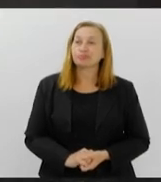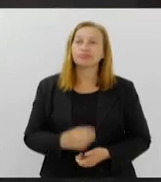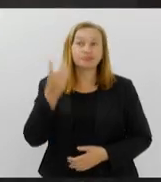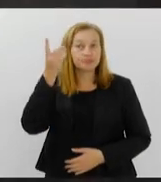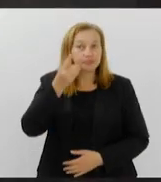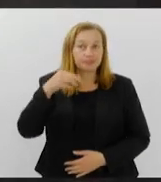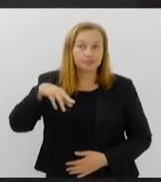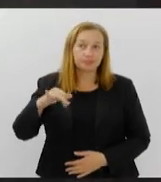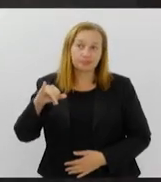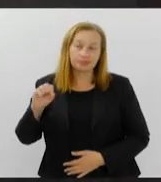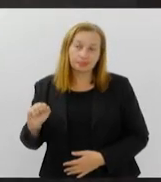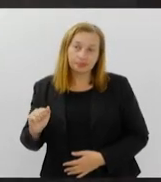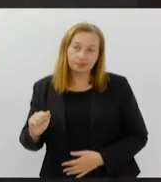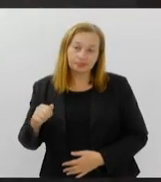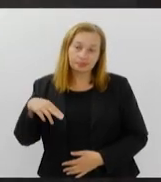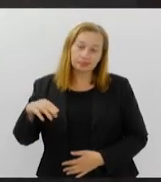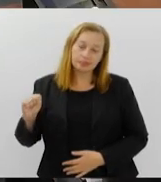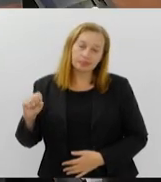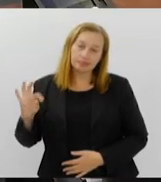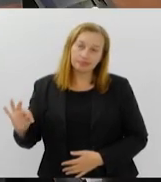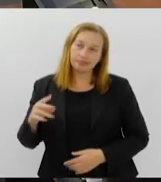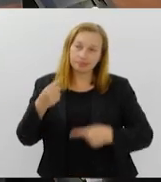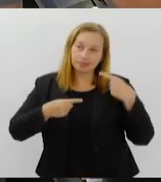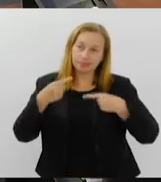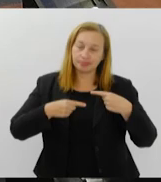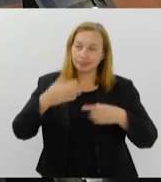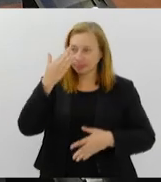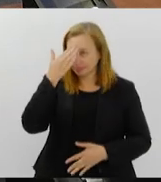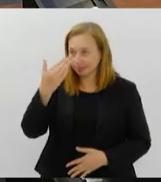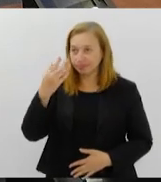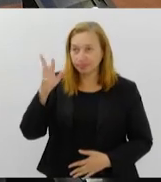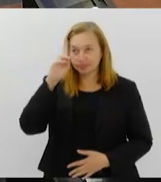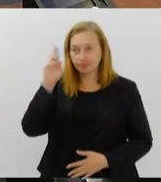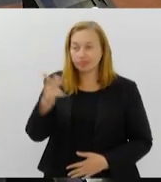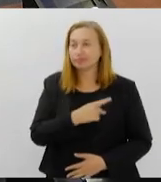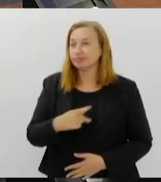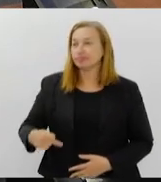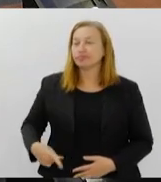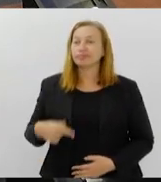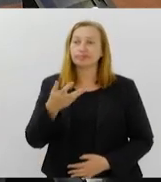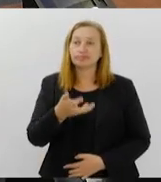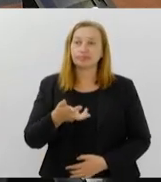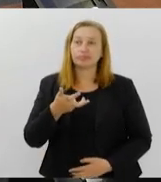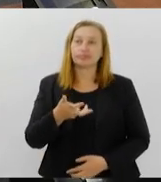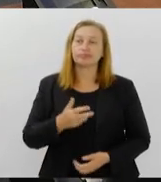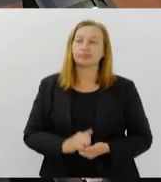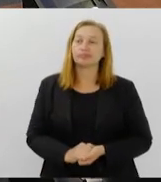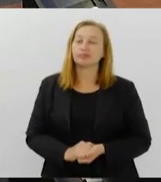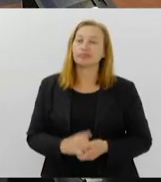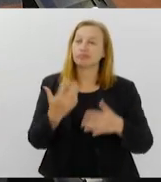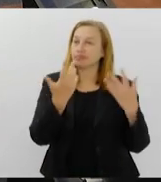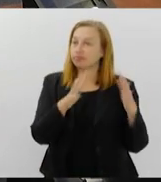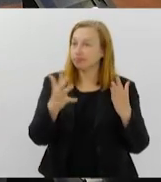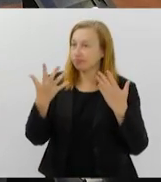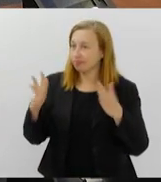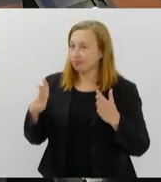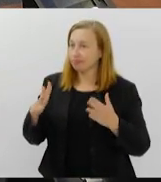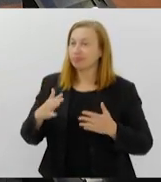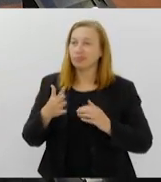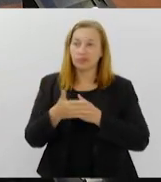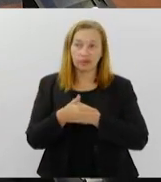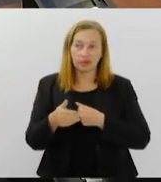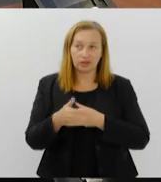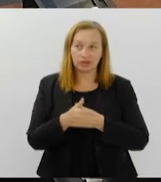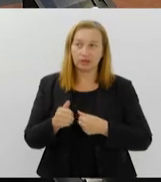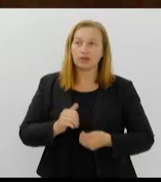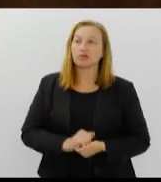Deputada Marina, do MST, para discutir. Obrigada, presidenta. Quero saudar de forma muito